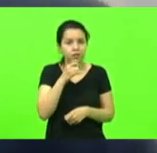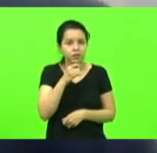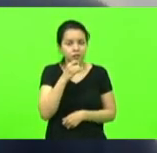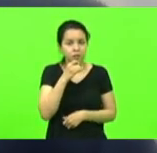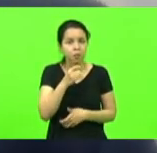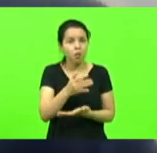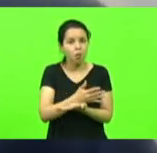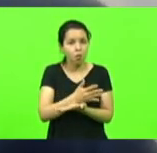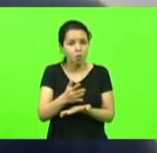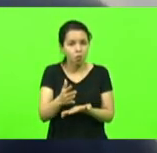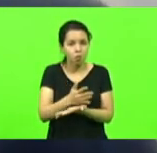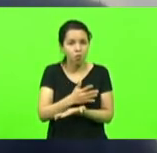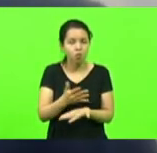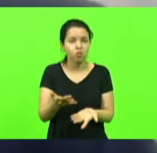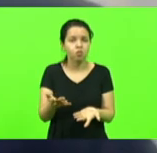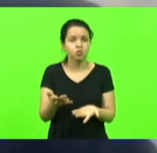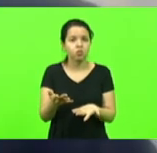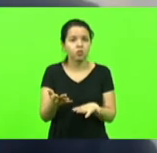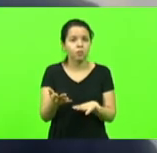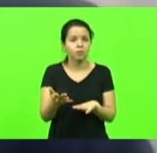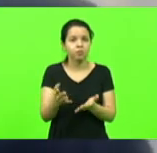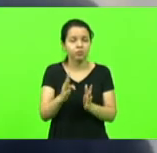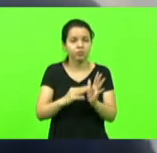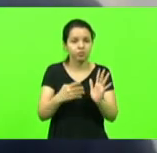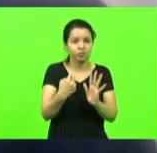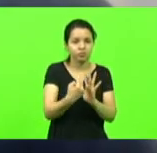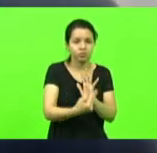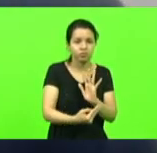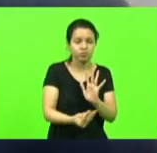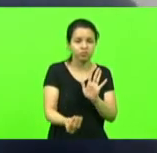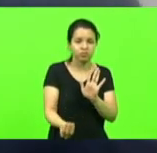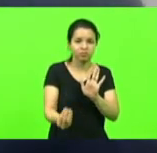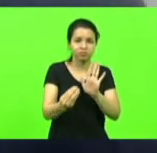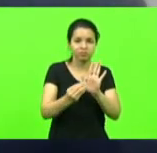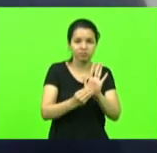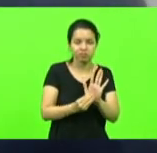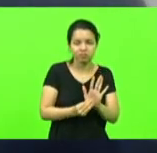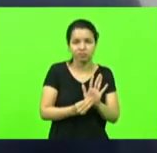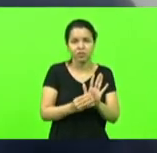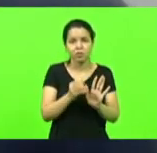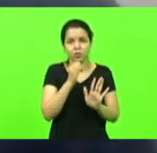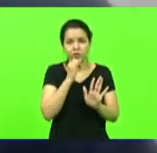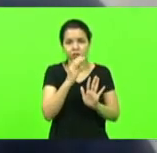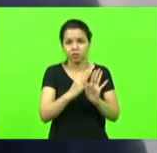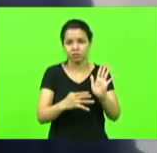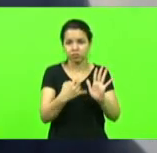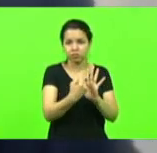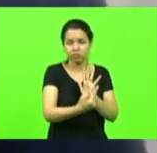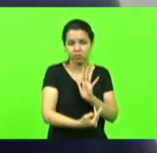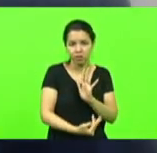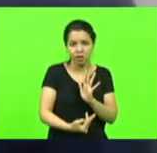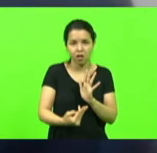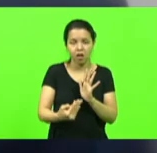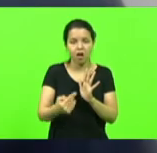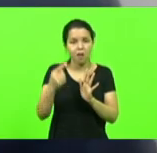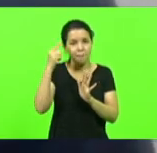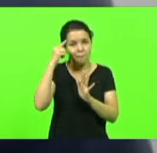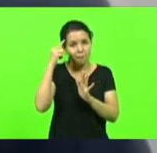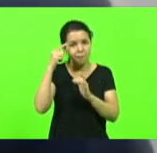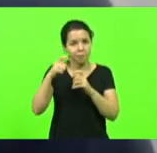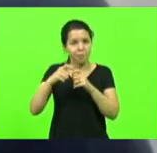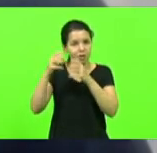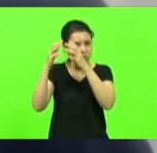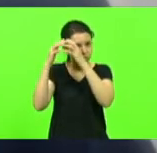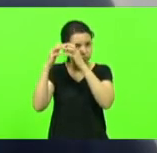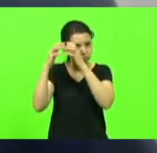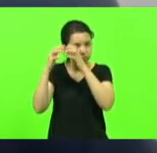são encaminhados em agendas equivocadas. Eles terminam na agenda, por exemplo, da neuropediatria. Esperam lá, às vezes, mais de